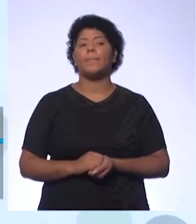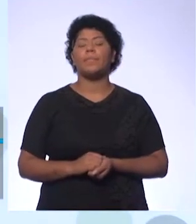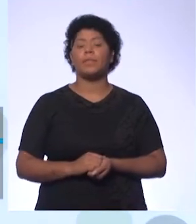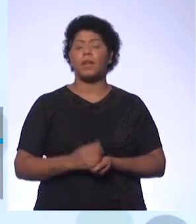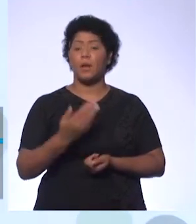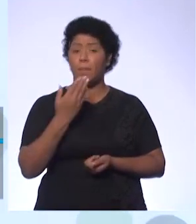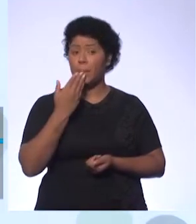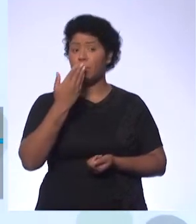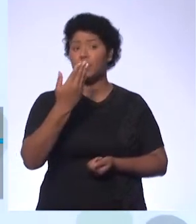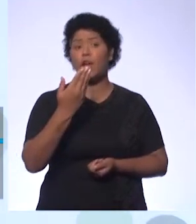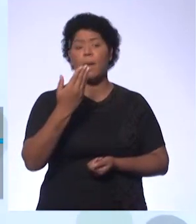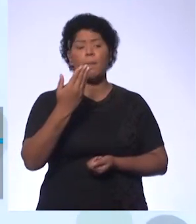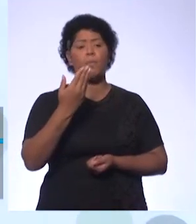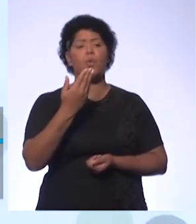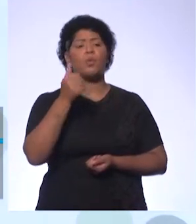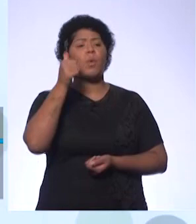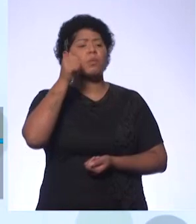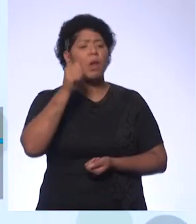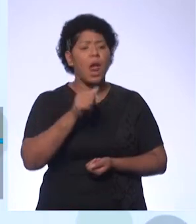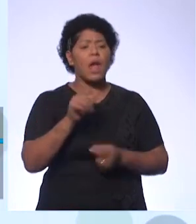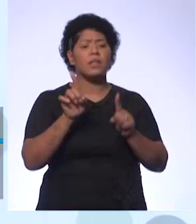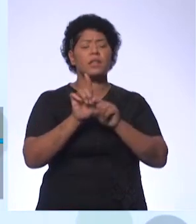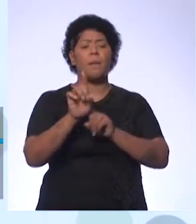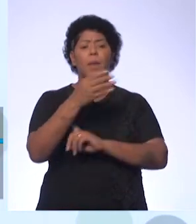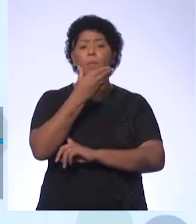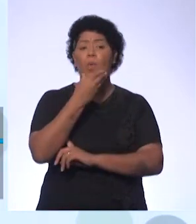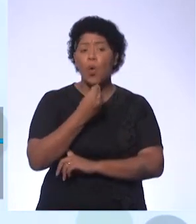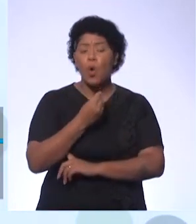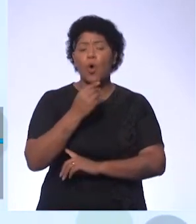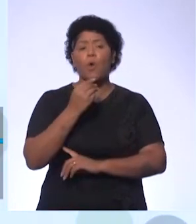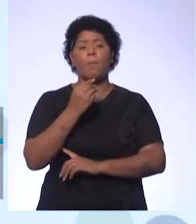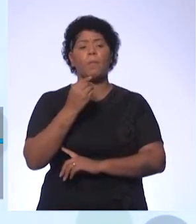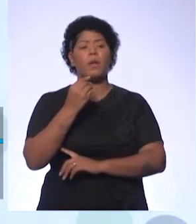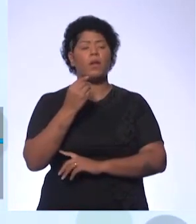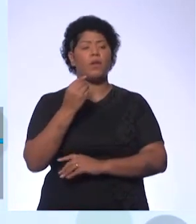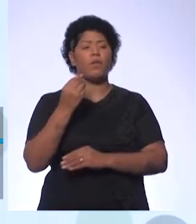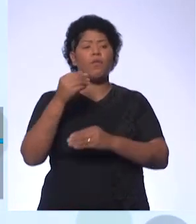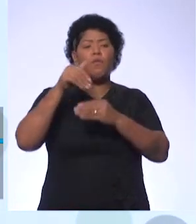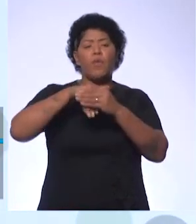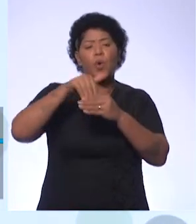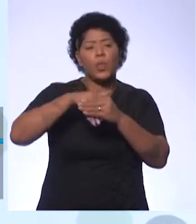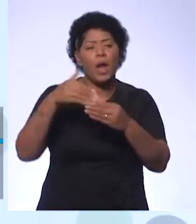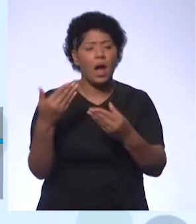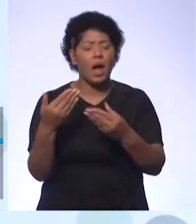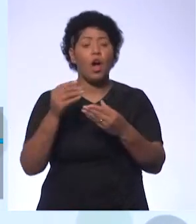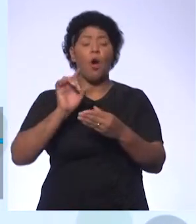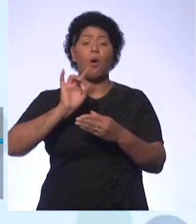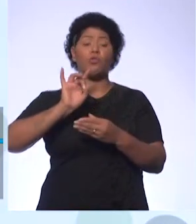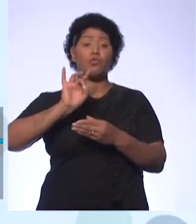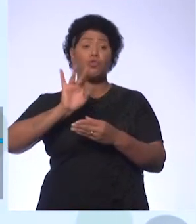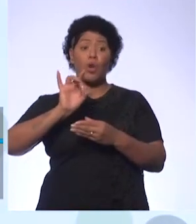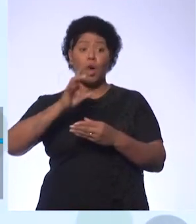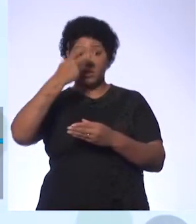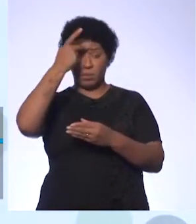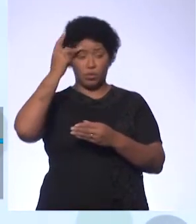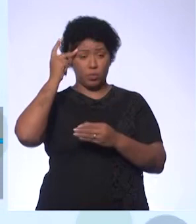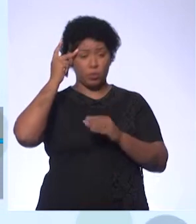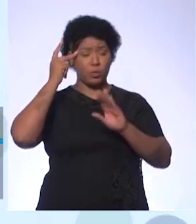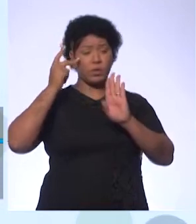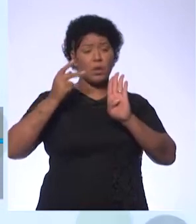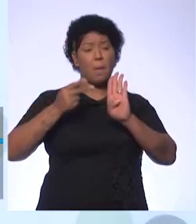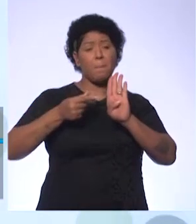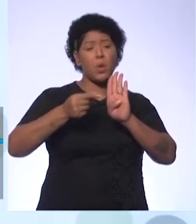direito ao voto, porque, neste momento, o voto ele era censitário, somente os representantes da burguesia podiam votar.